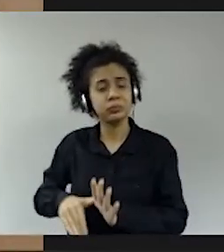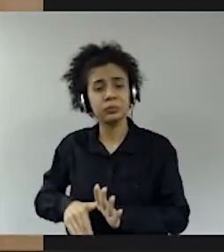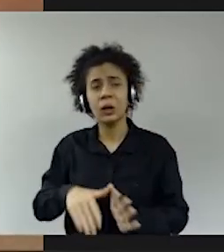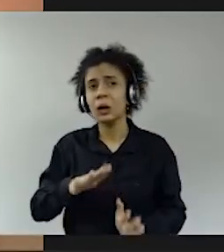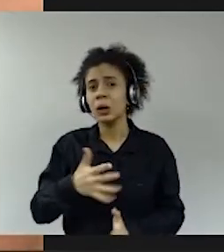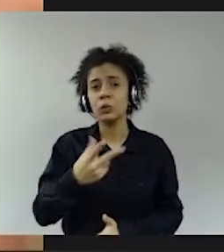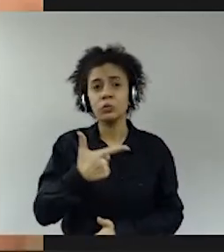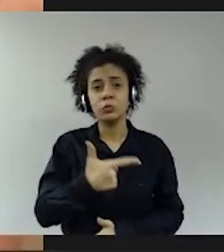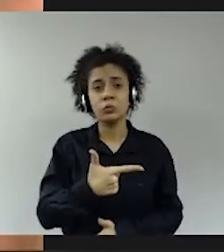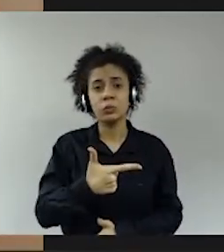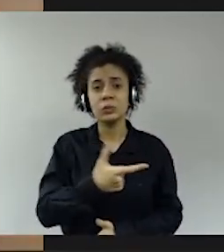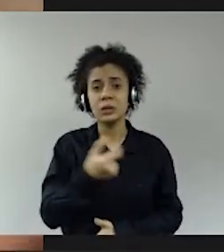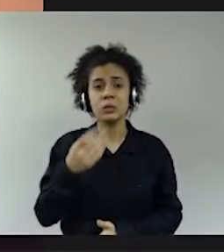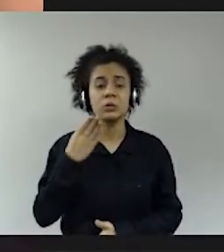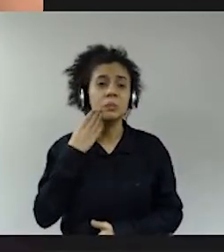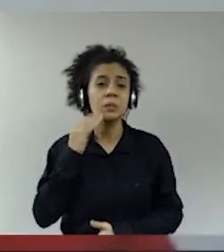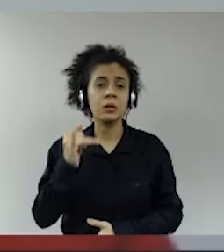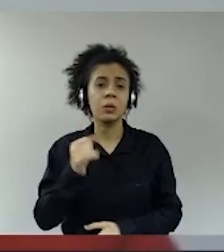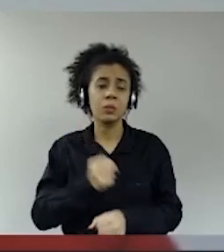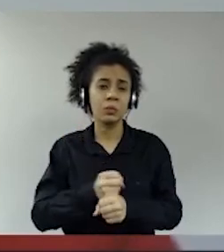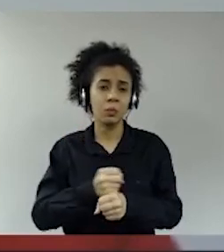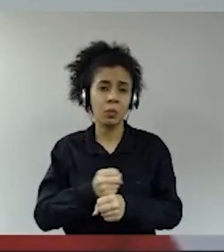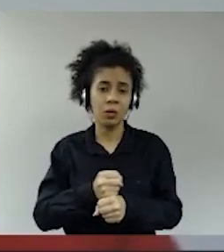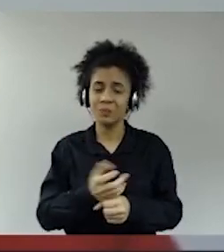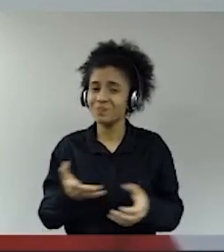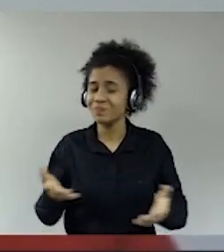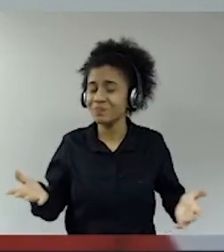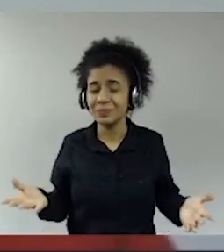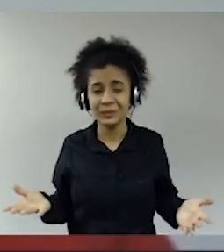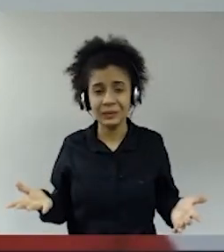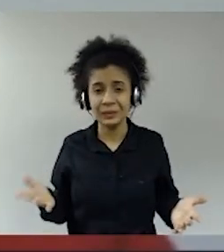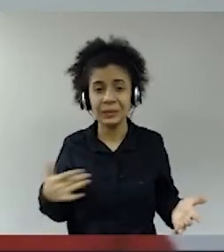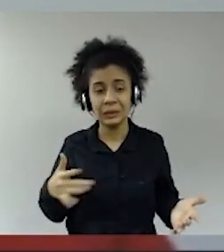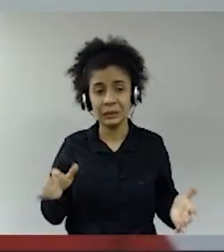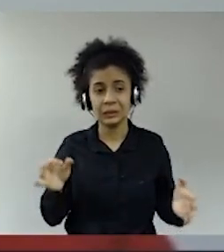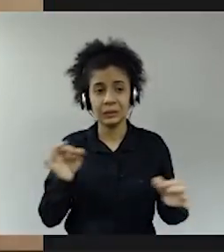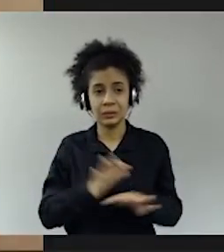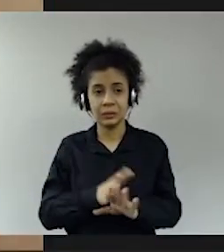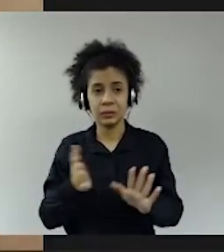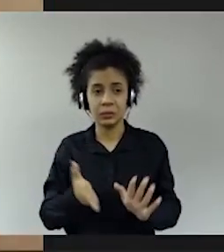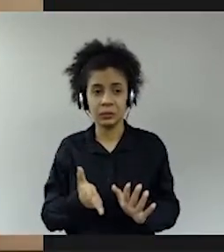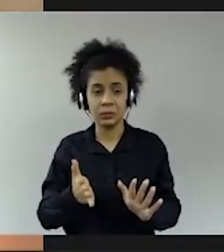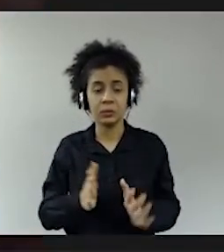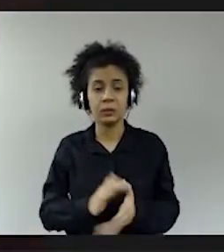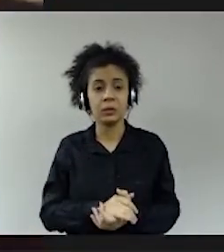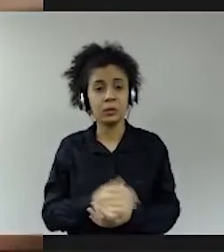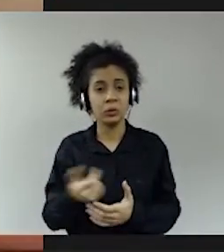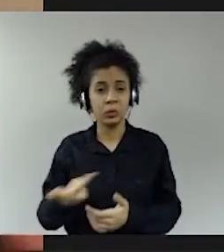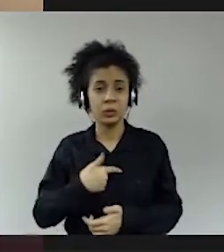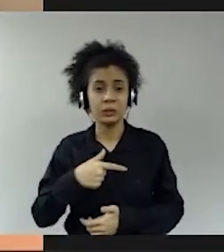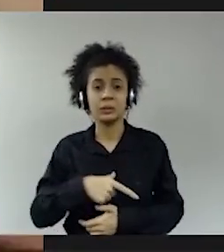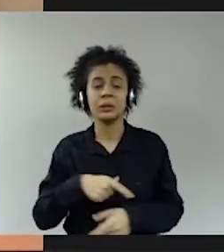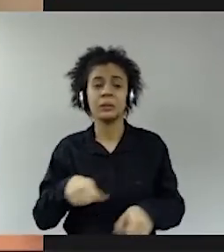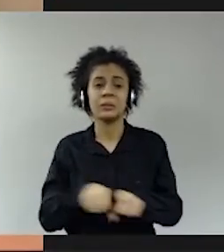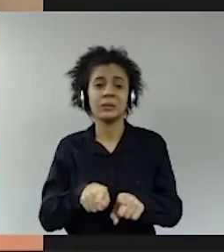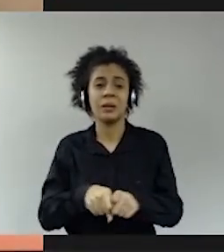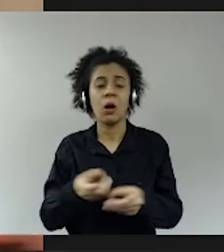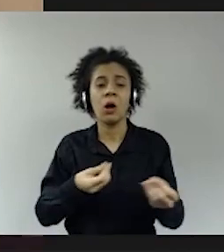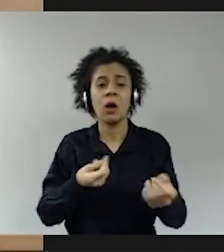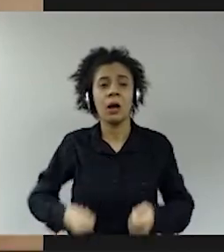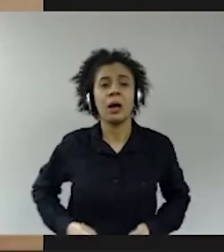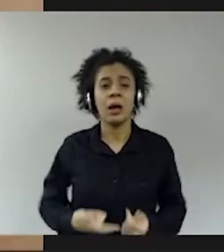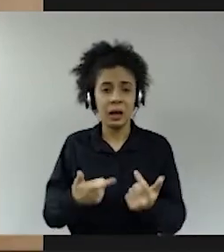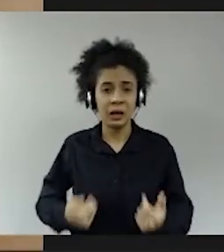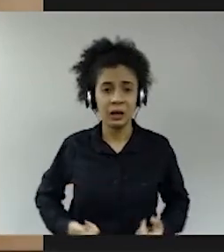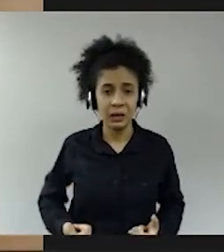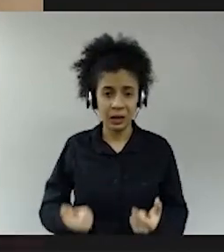200 bilhões por ano, eu acho que é chutômetro, já encerro aqui nesse sentido, nós temos a discussão dos gastos tributários que podem